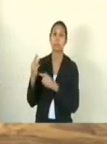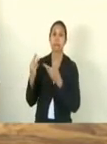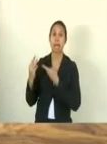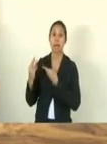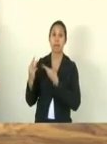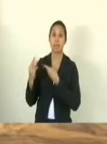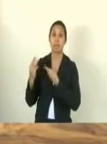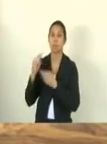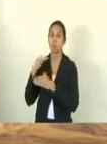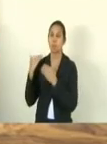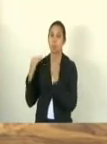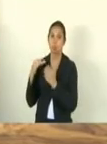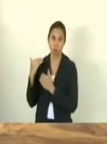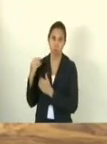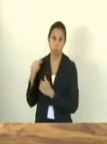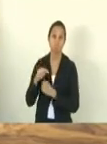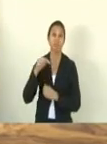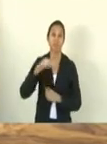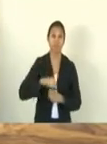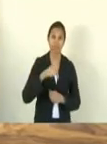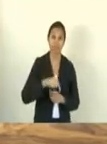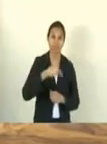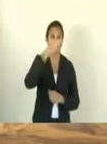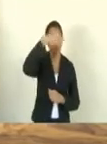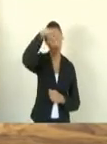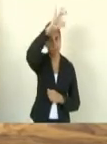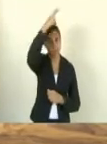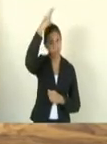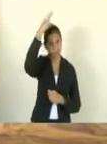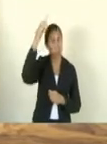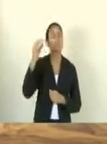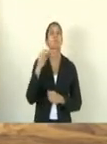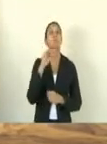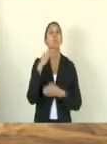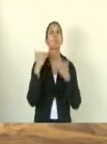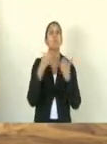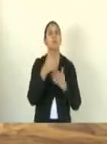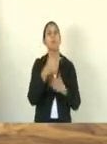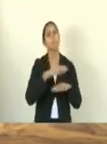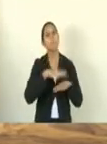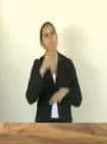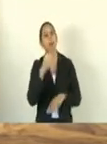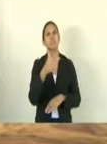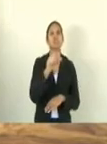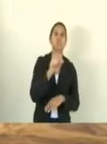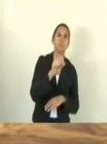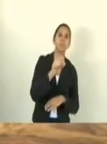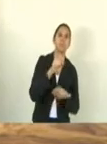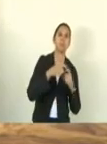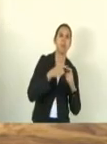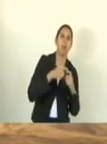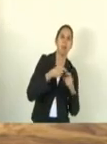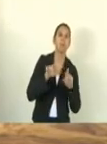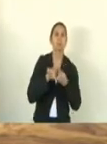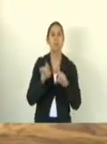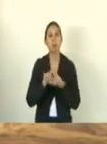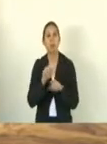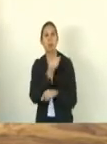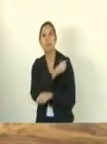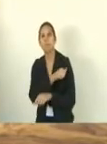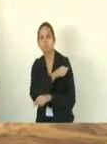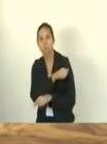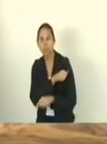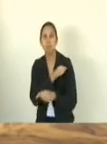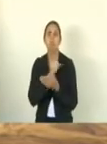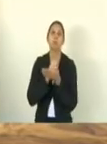Aqui no Estado morreram mais de 20 médicos, além de técnicos de enfermagem, enfermeiros, auxiliares de